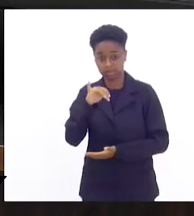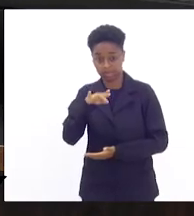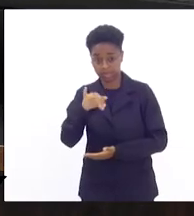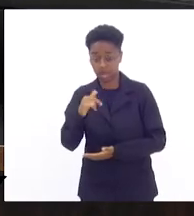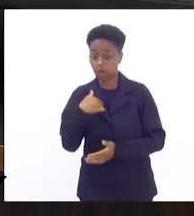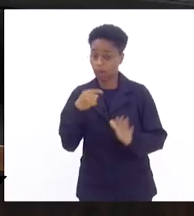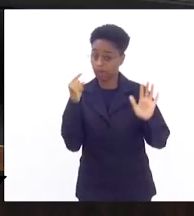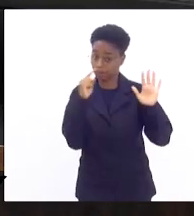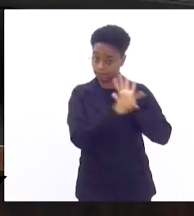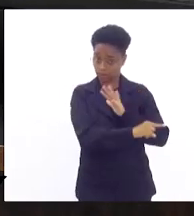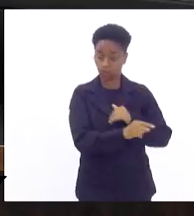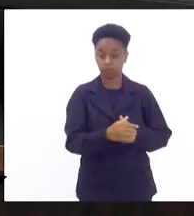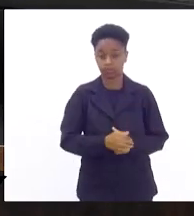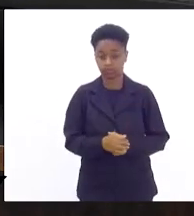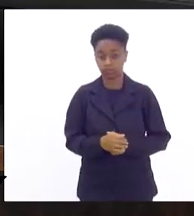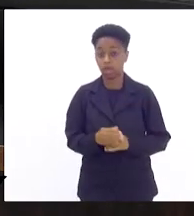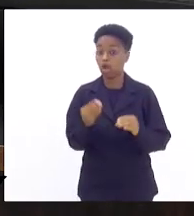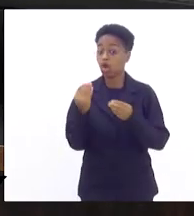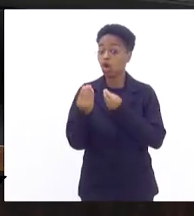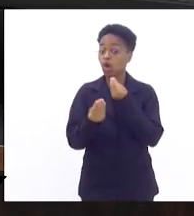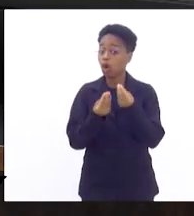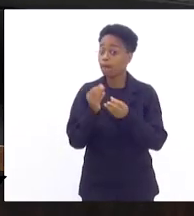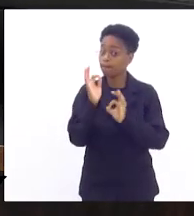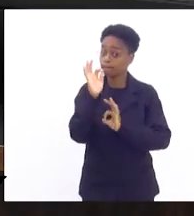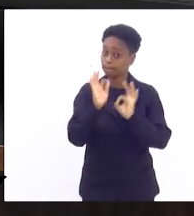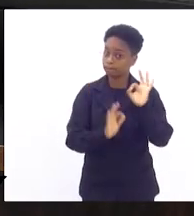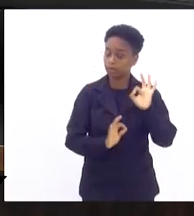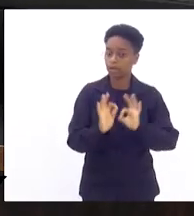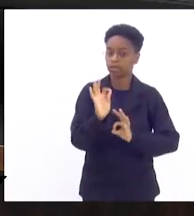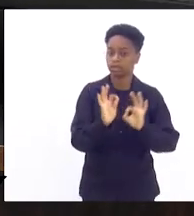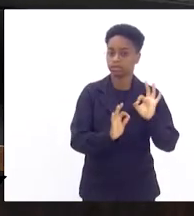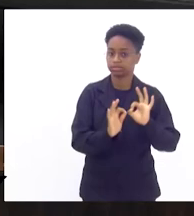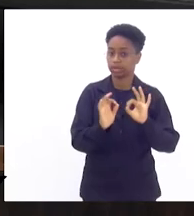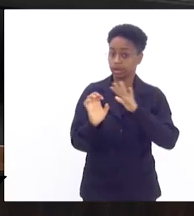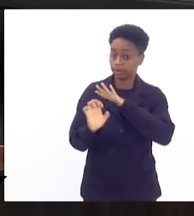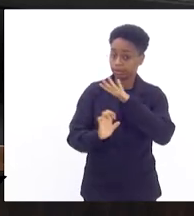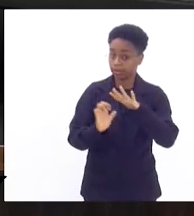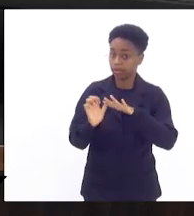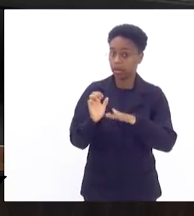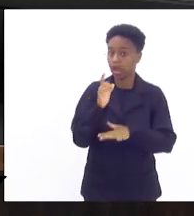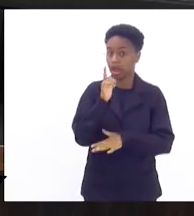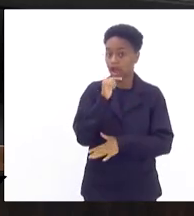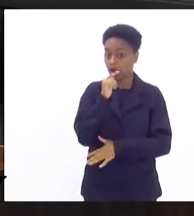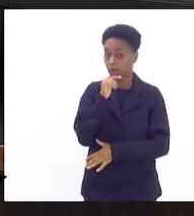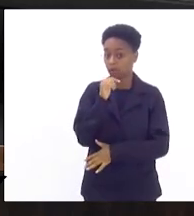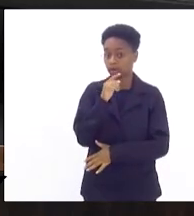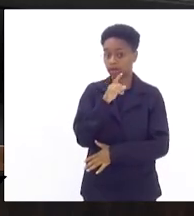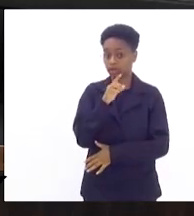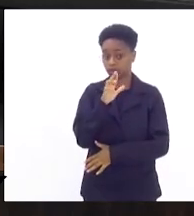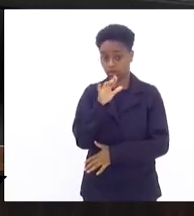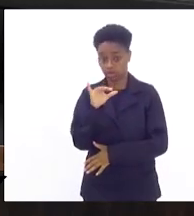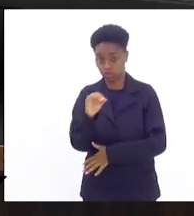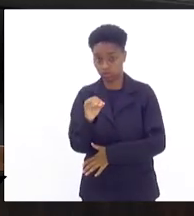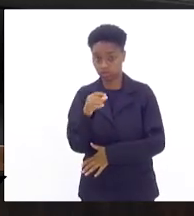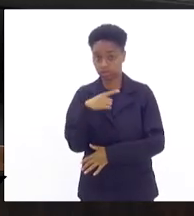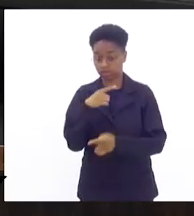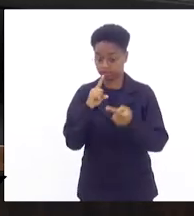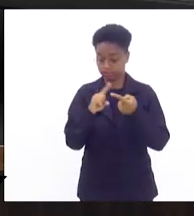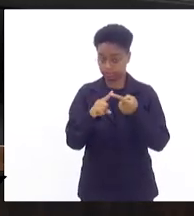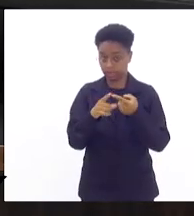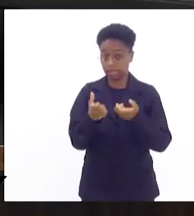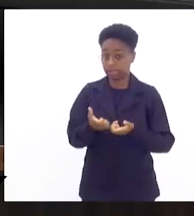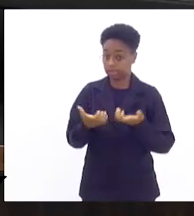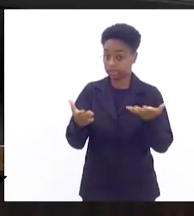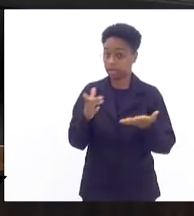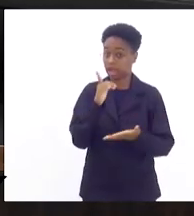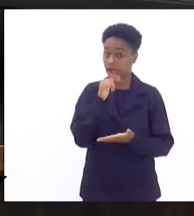senhor, como está o planejamento da empresa Águas do Rio? São dois pontos, do abastecimento de água, melhoria